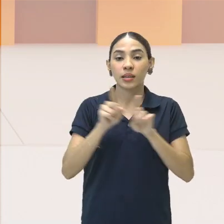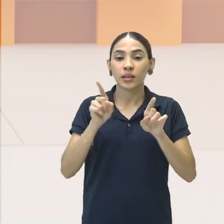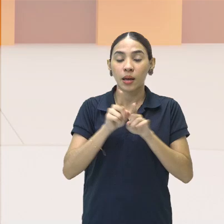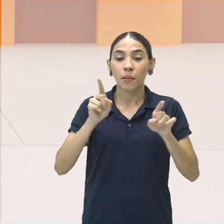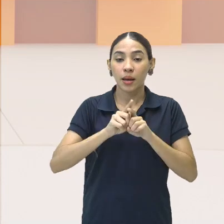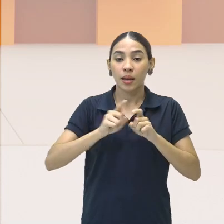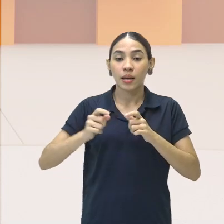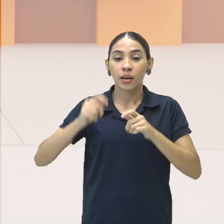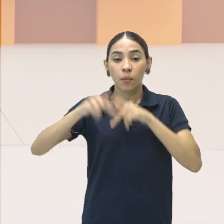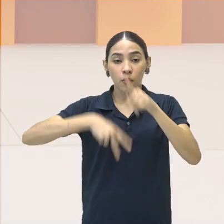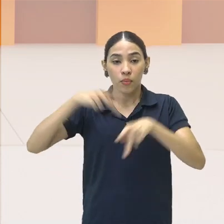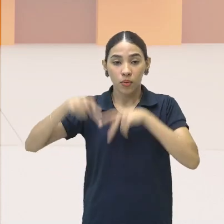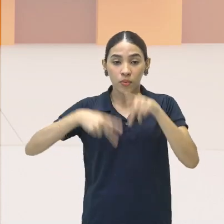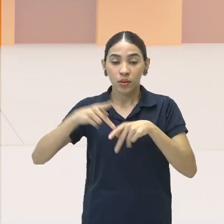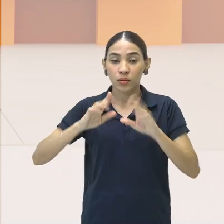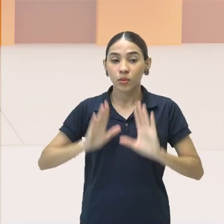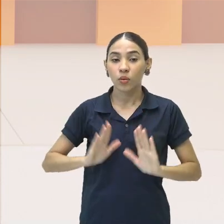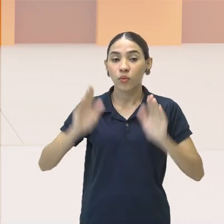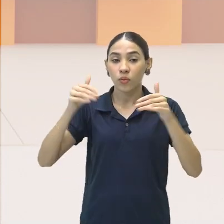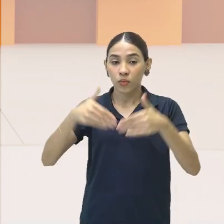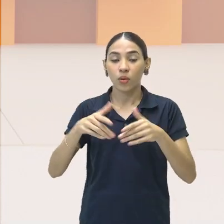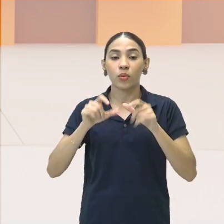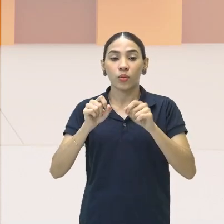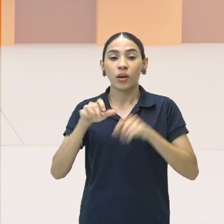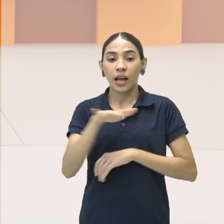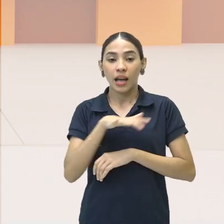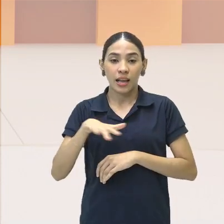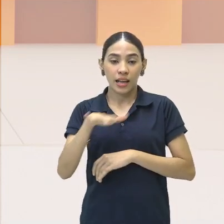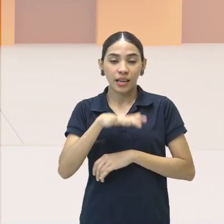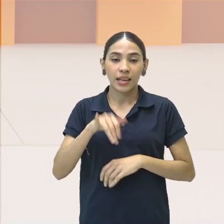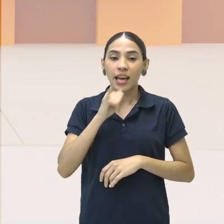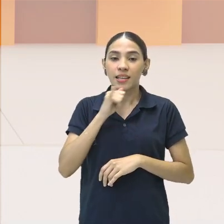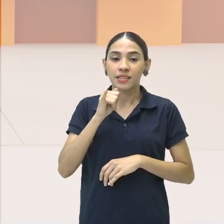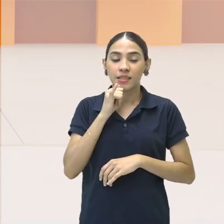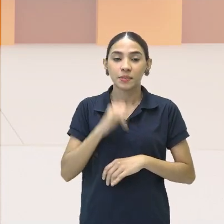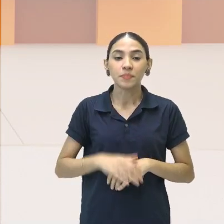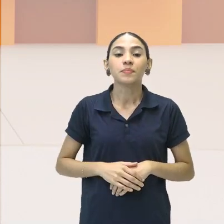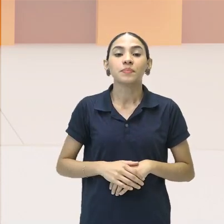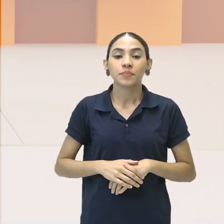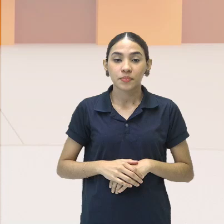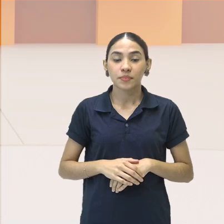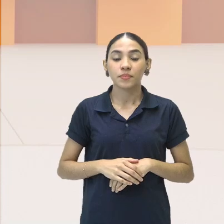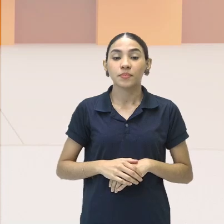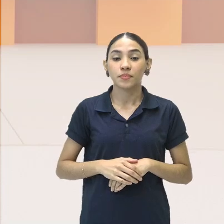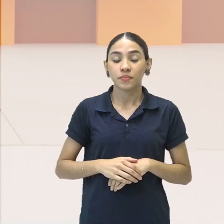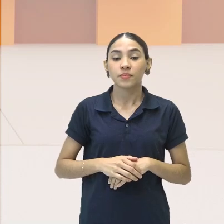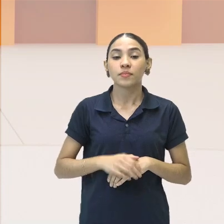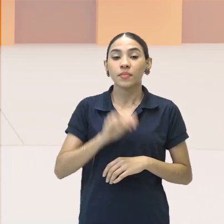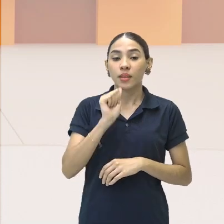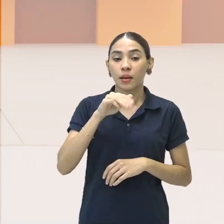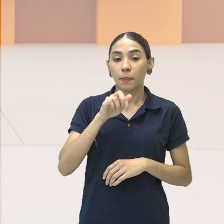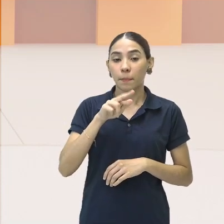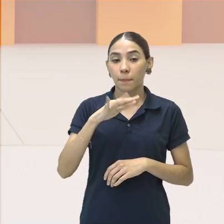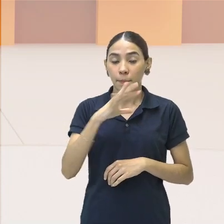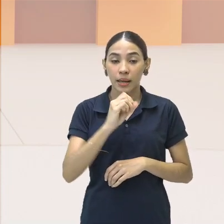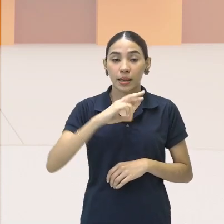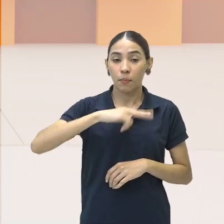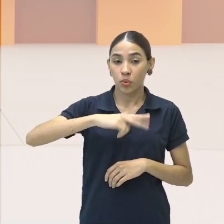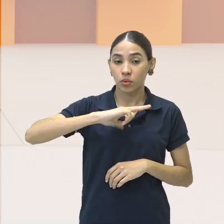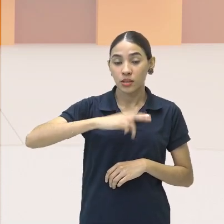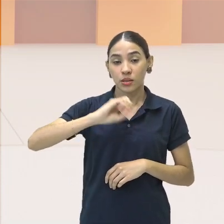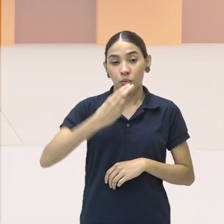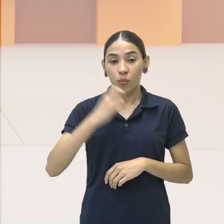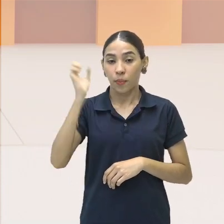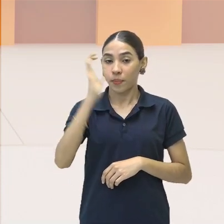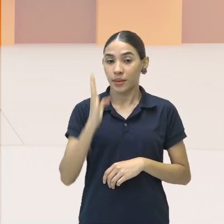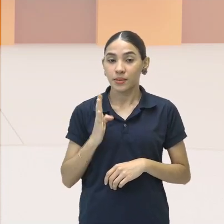povoados, voltado para o mercado interno, para a logística interna da América Portuguesa ou Brasil, melhor dizendo,